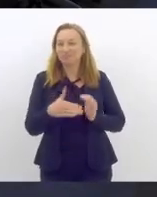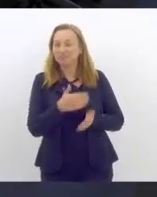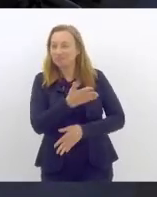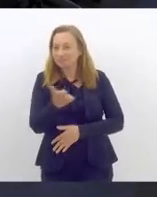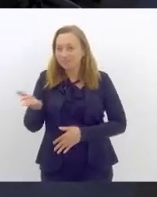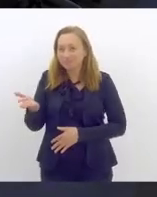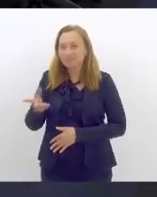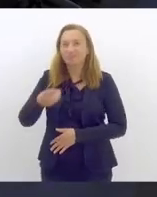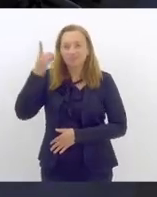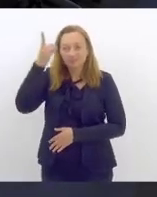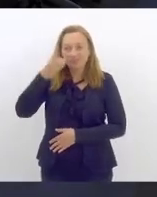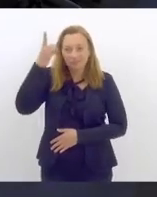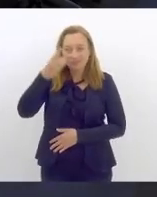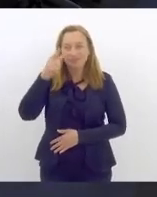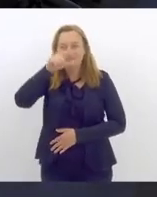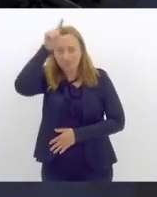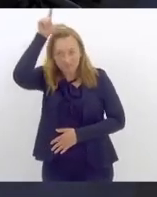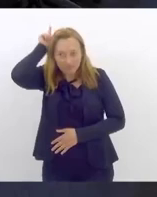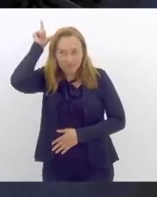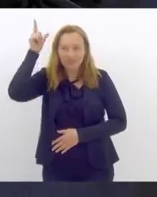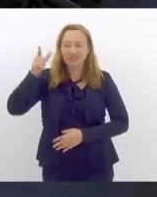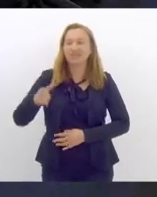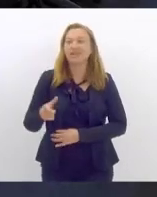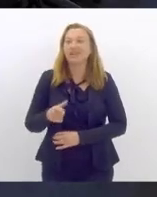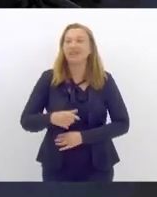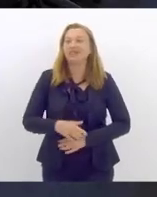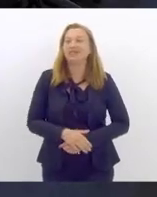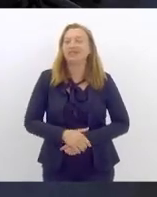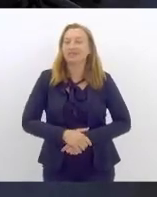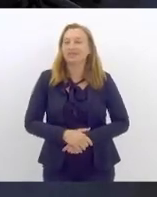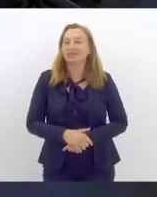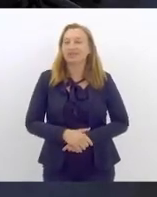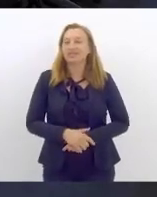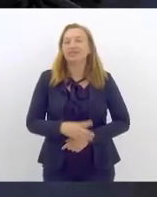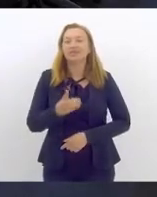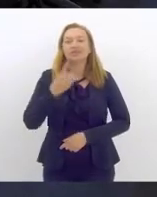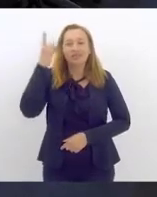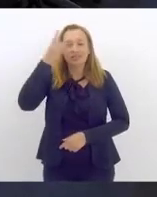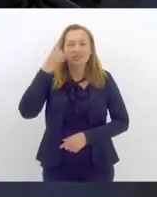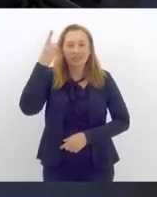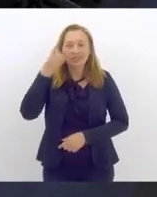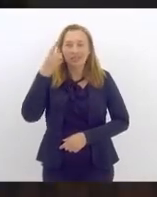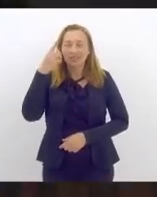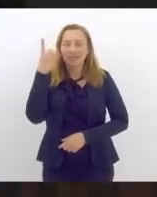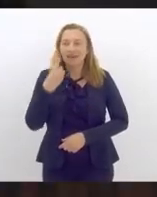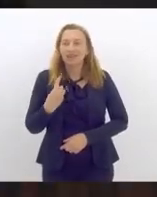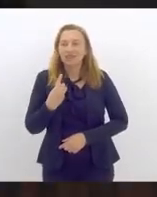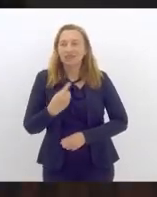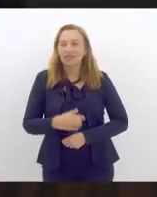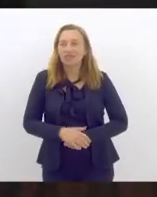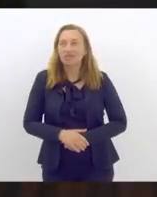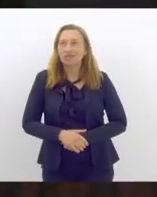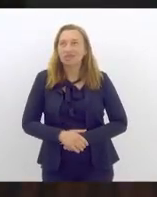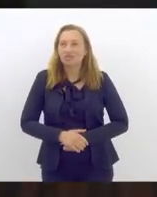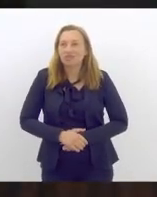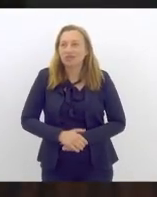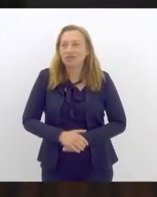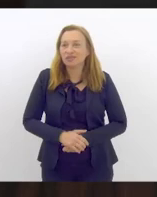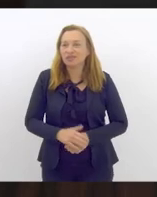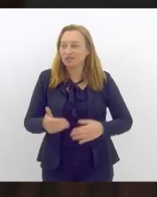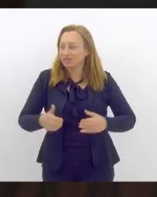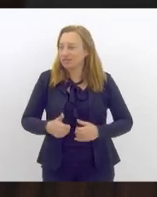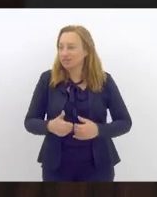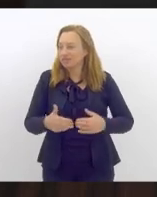Marcelo Dino, Luiz Paulo, Rodrigo Amorim, deputada Dani Monteiro. Está reaberta